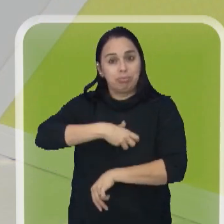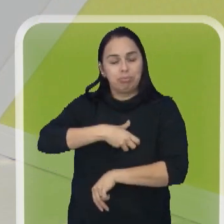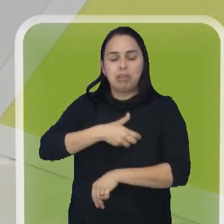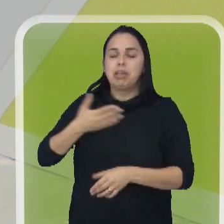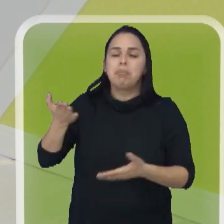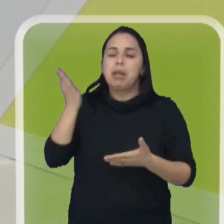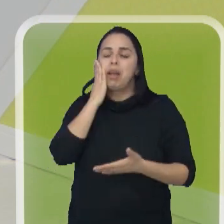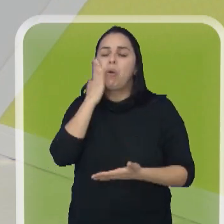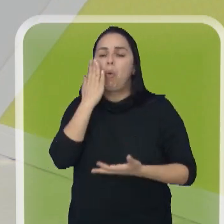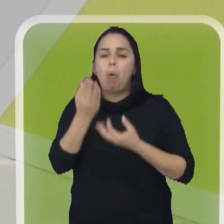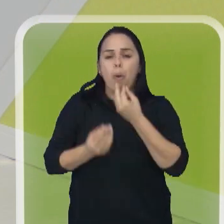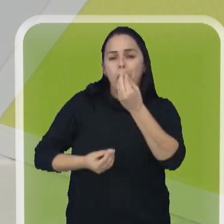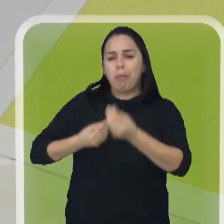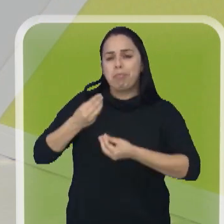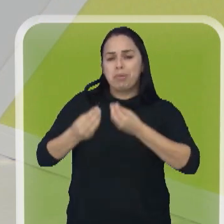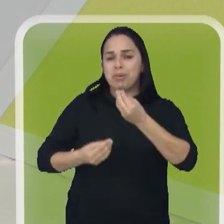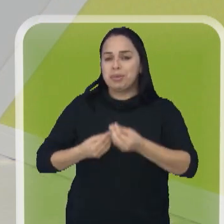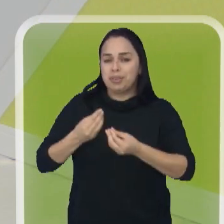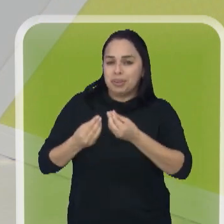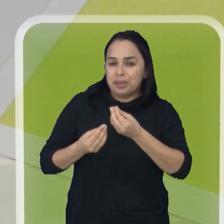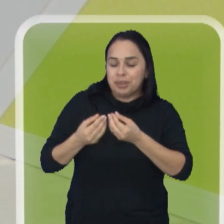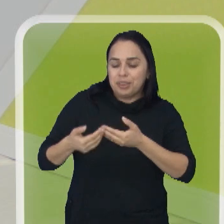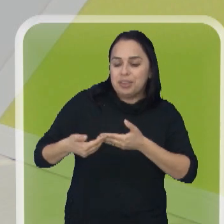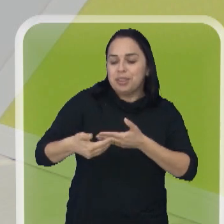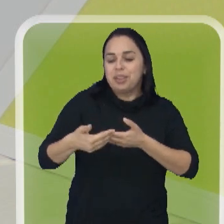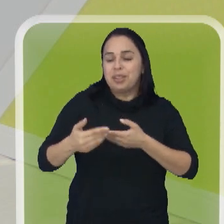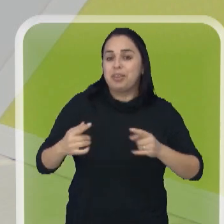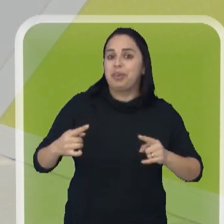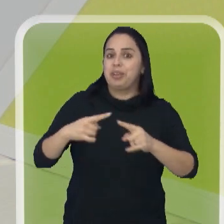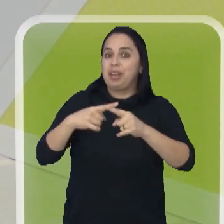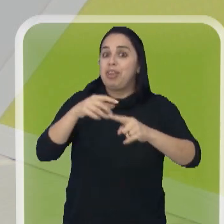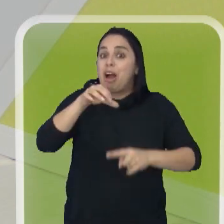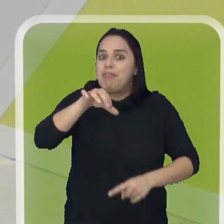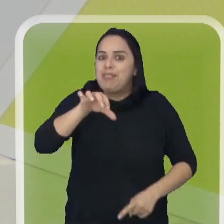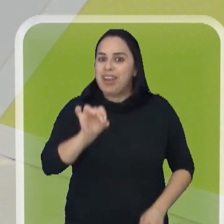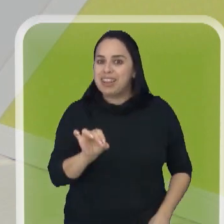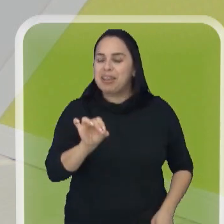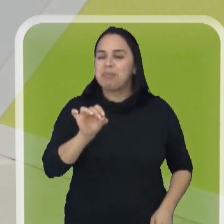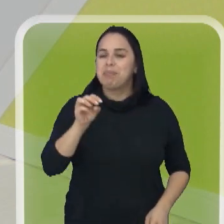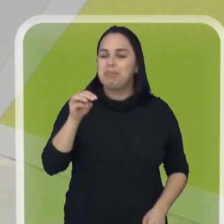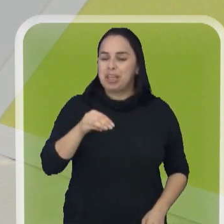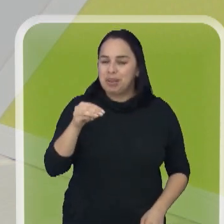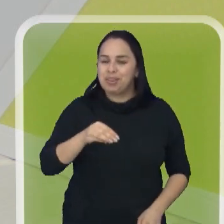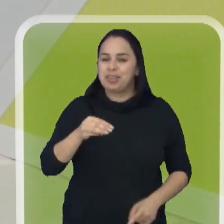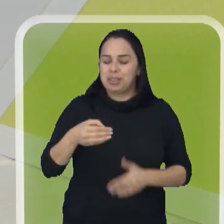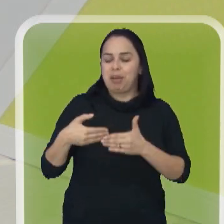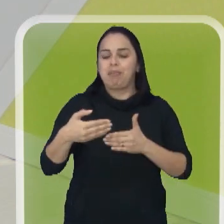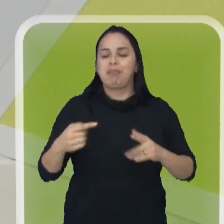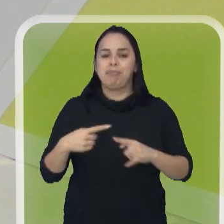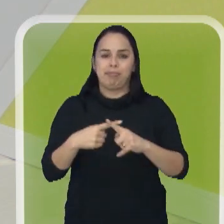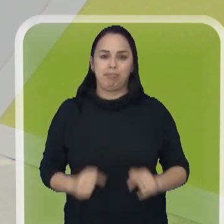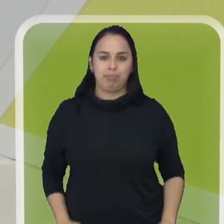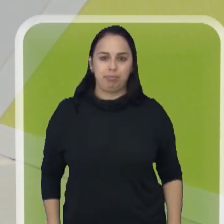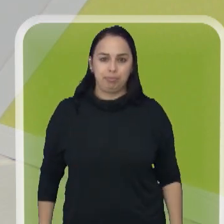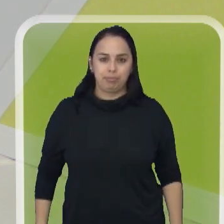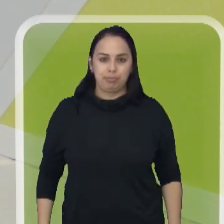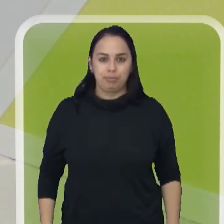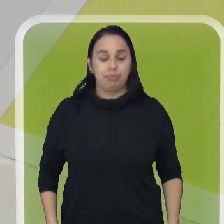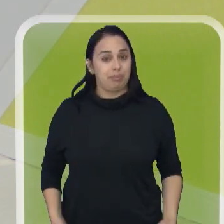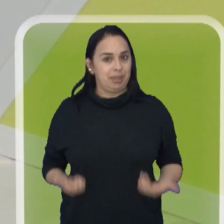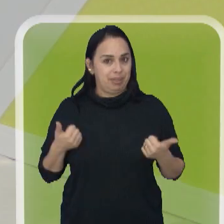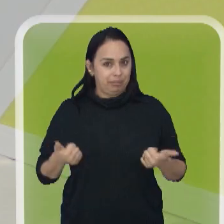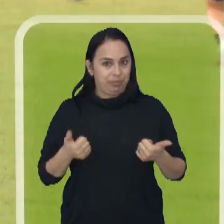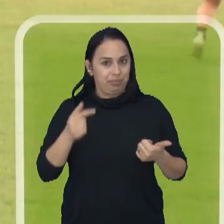o time está para esses primeiros 90 minutos da decisão. Diz aí, Brunão. Muito